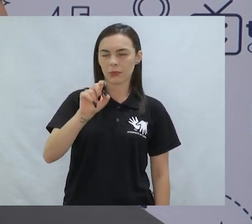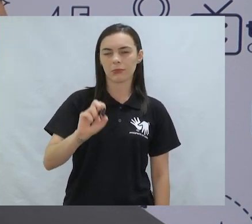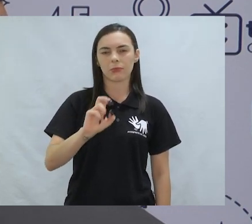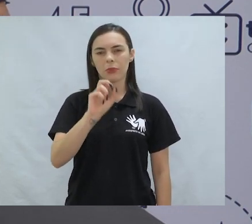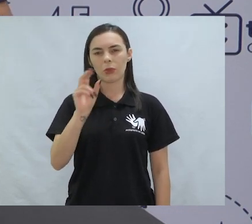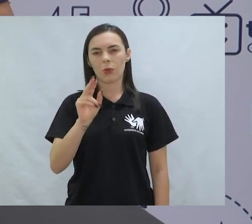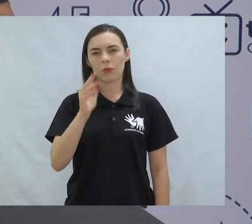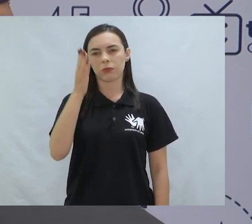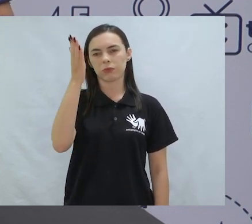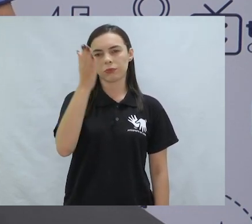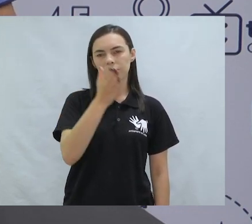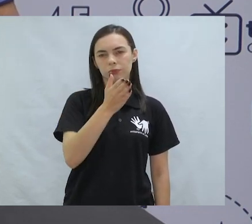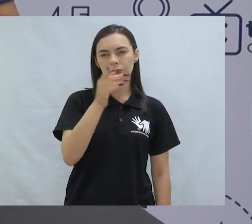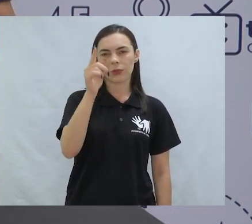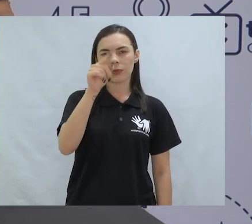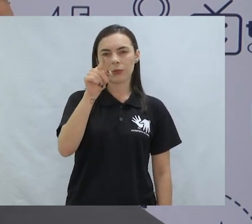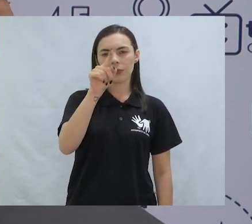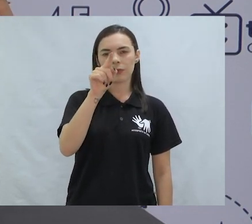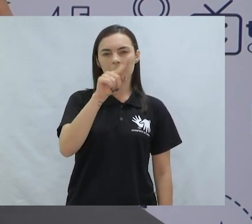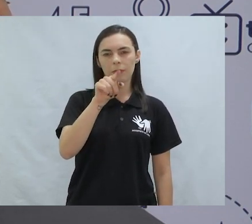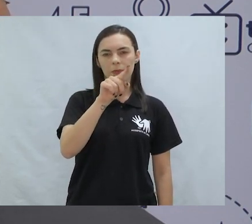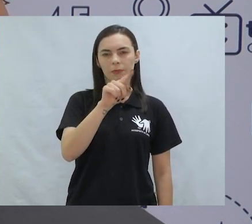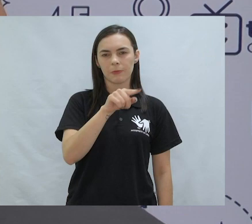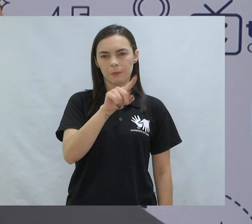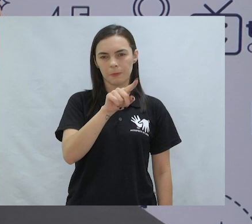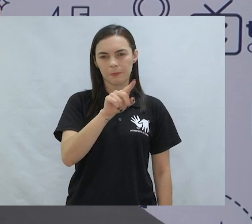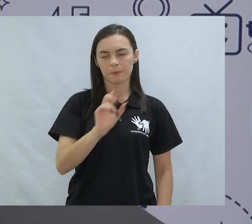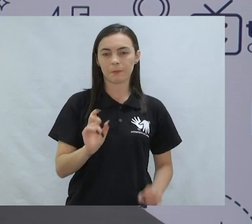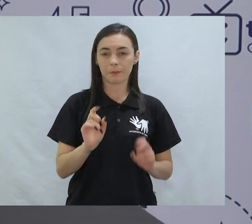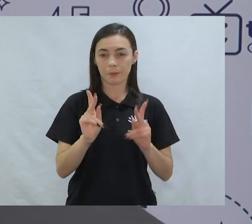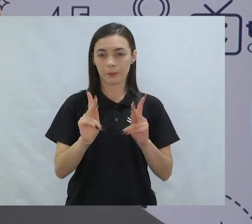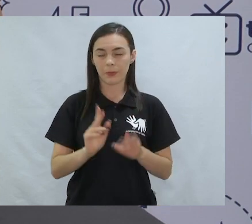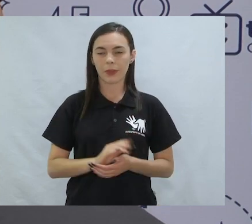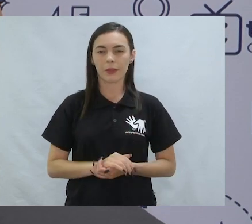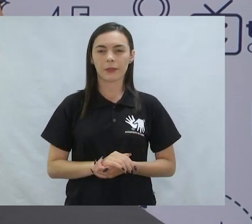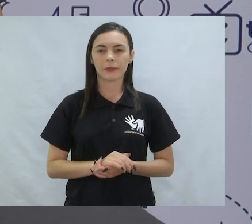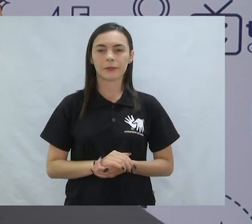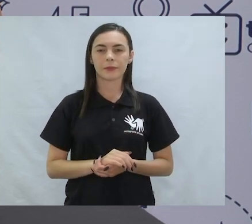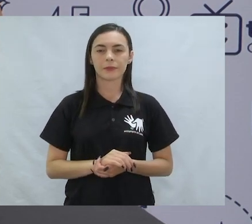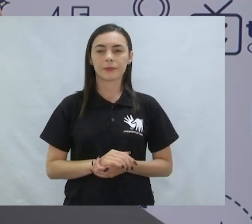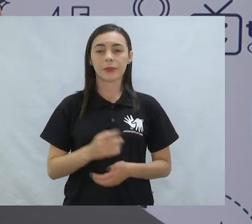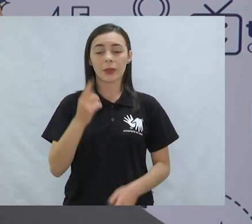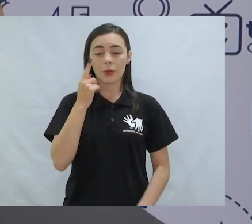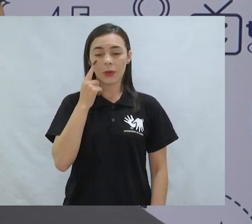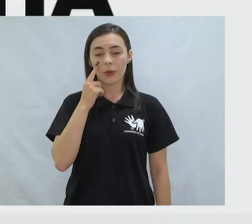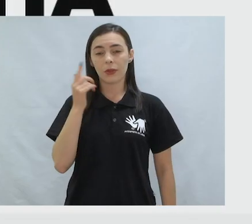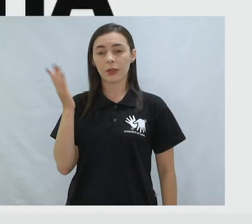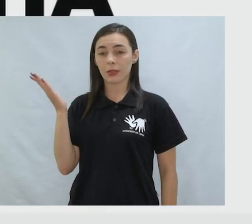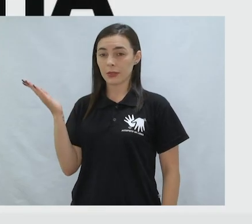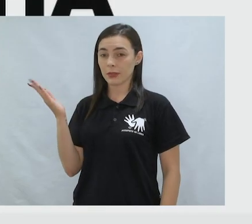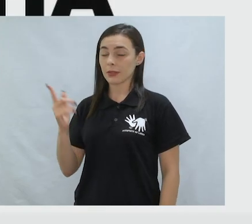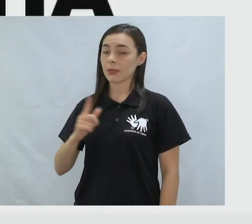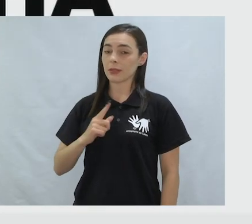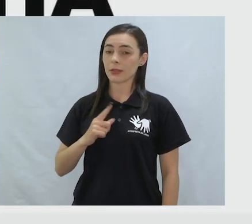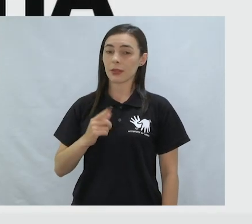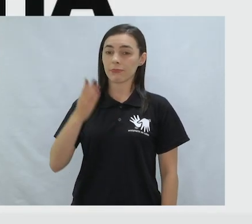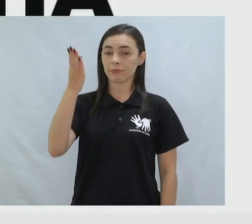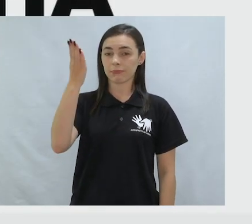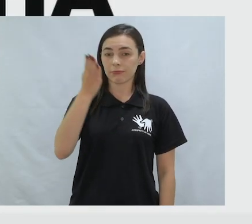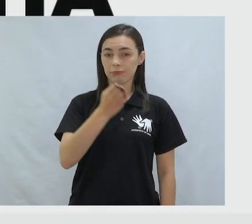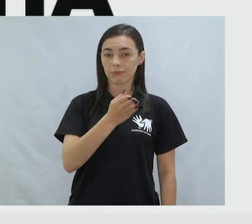cá, horizontal, vertical ou então diagonal. Então aqui, vejam lá, ó, formou